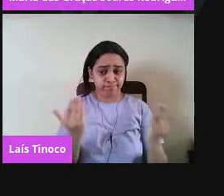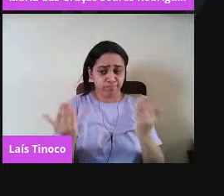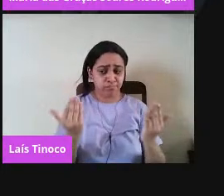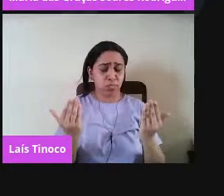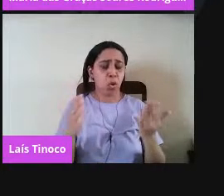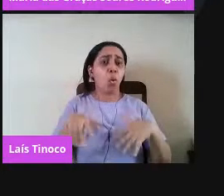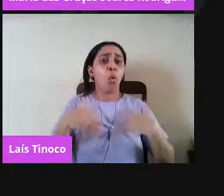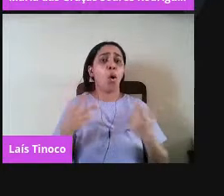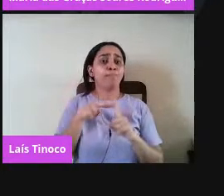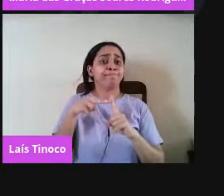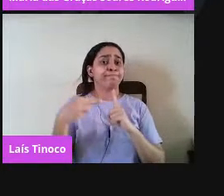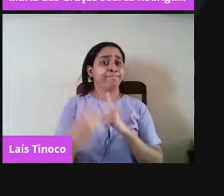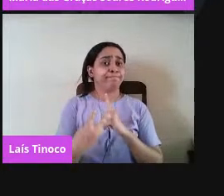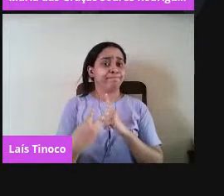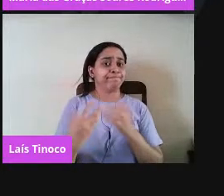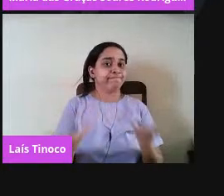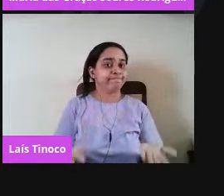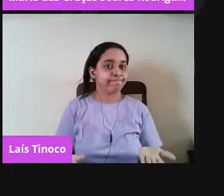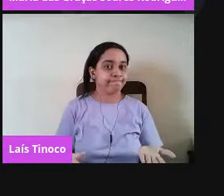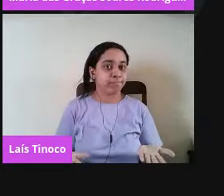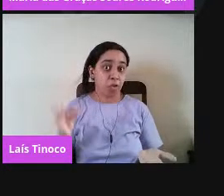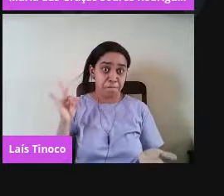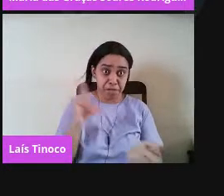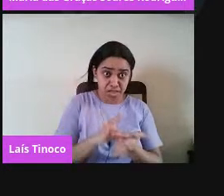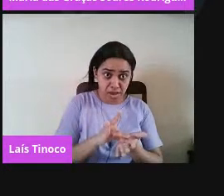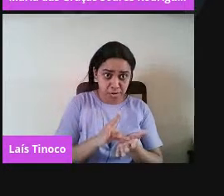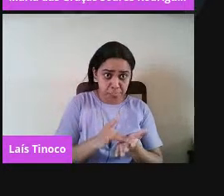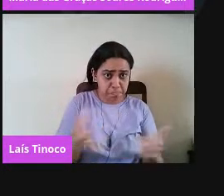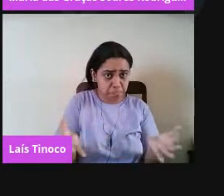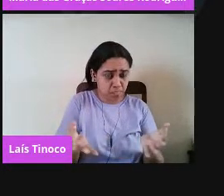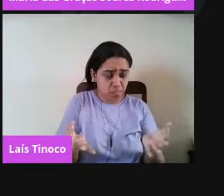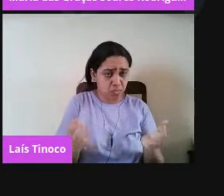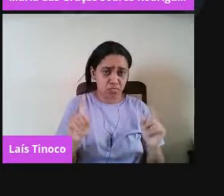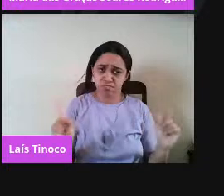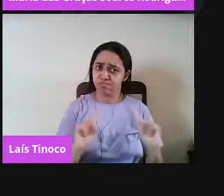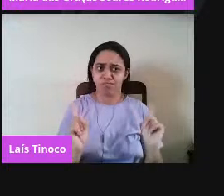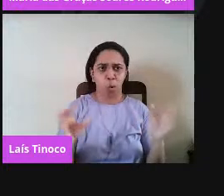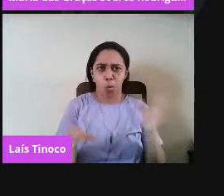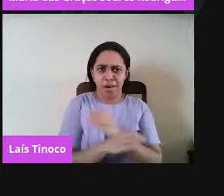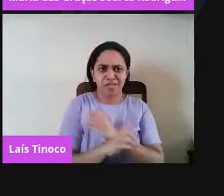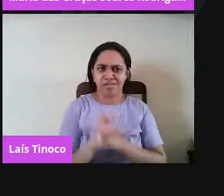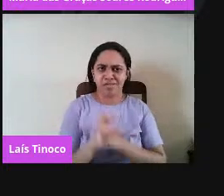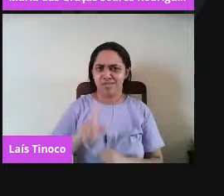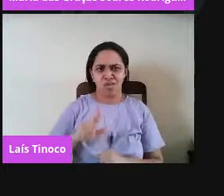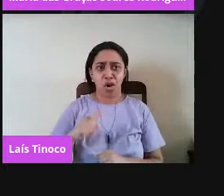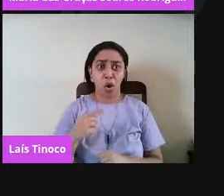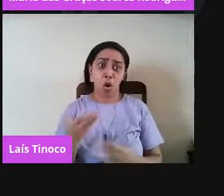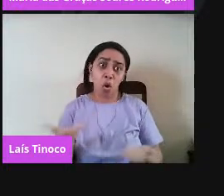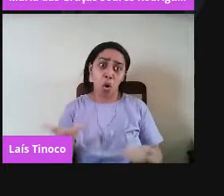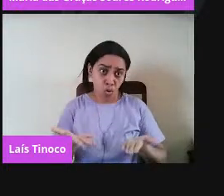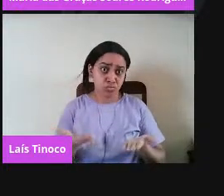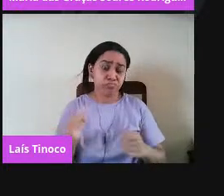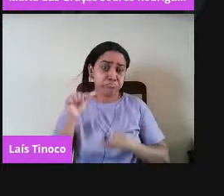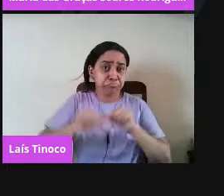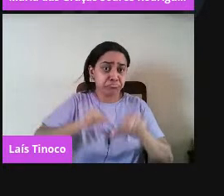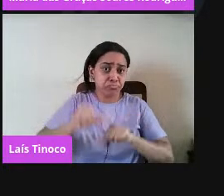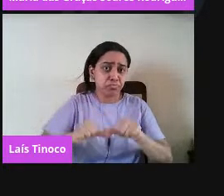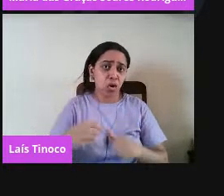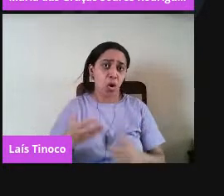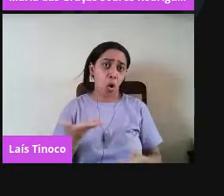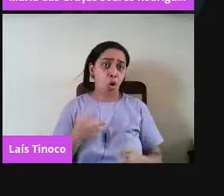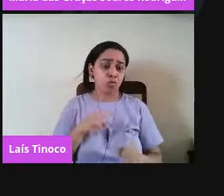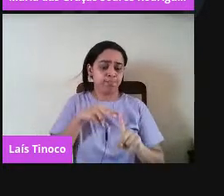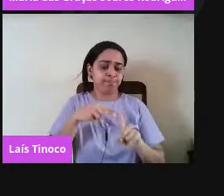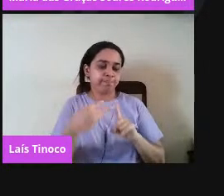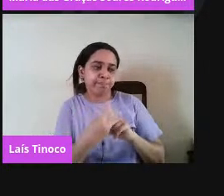vista? Sem pretender dizer uma verdade definitiva sobre o ponto de vista. Porque nós mudamos. Hoje eu tenho um ponto de vista